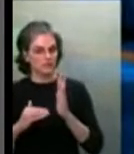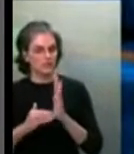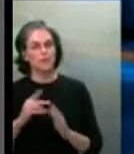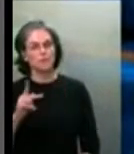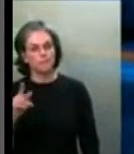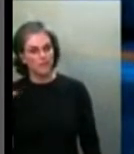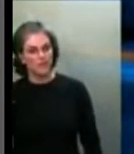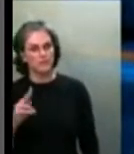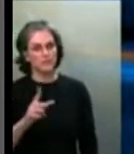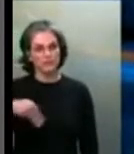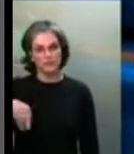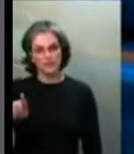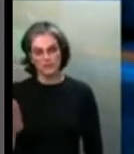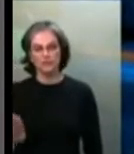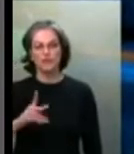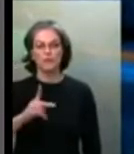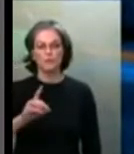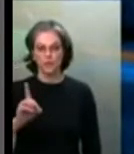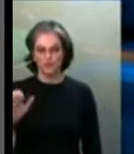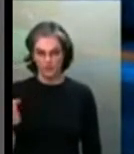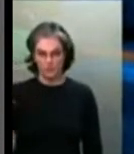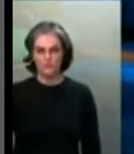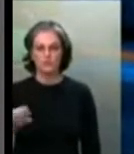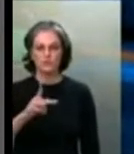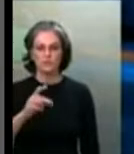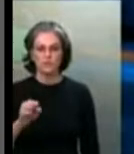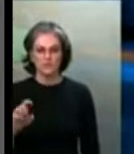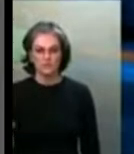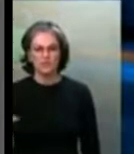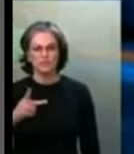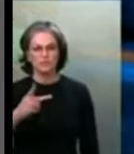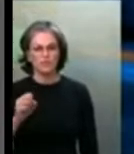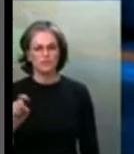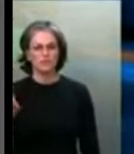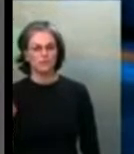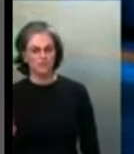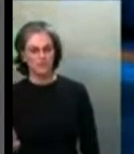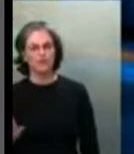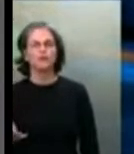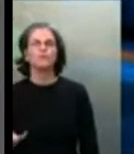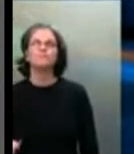PT, PMDB, Podemos, PSD, PSDB,